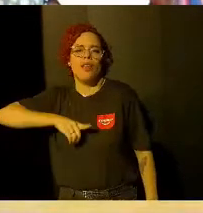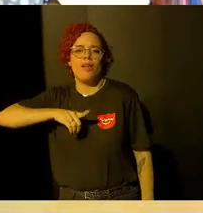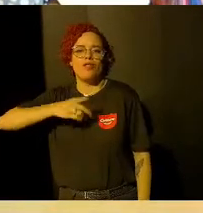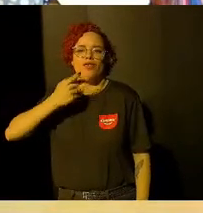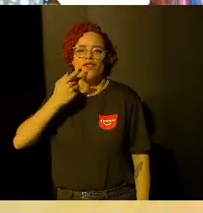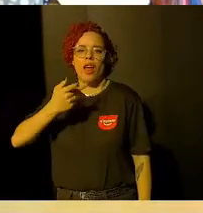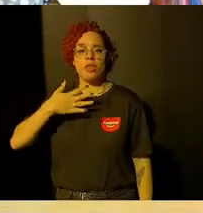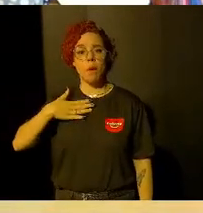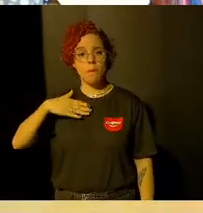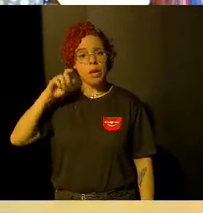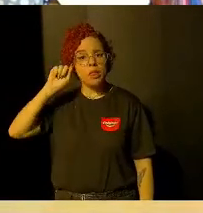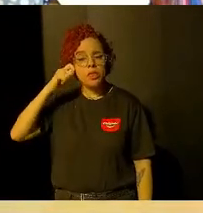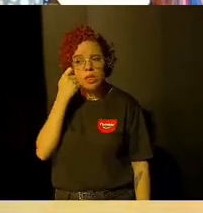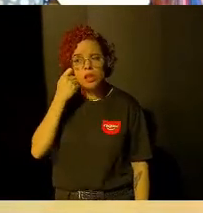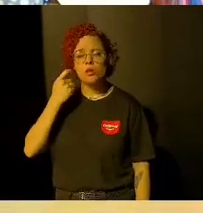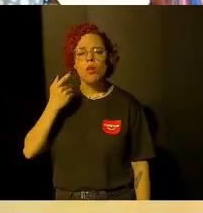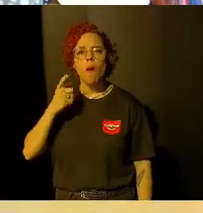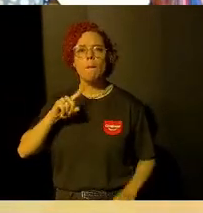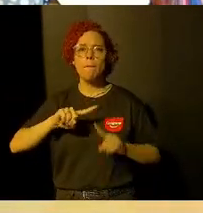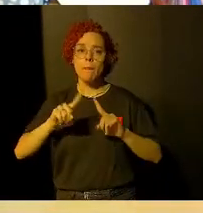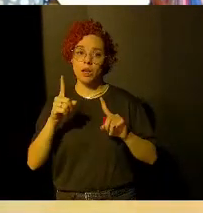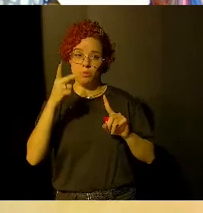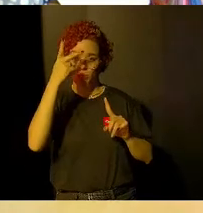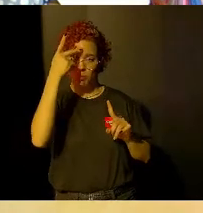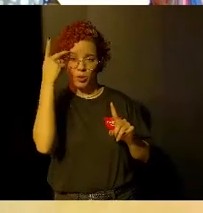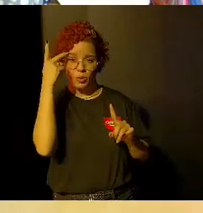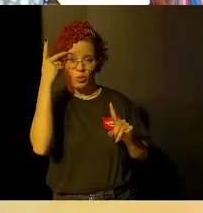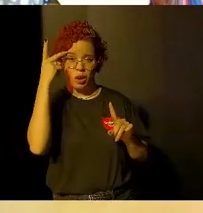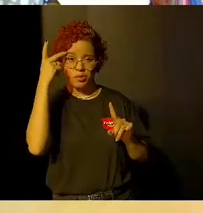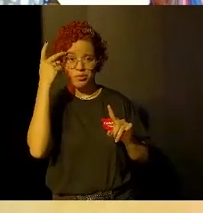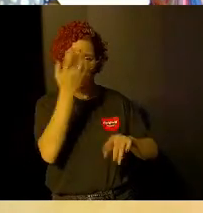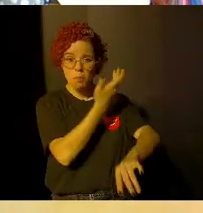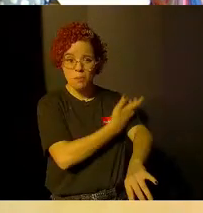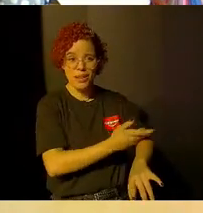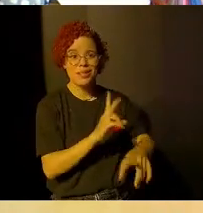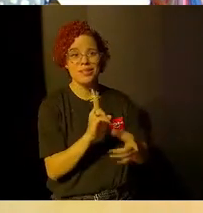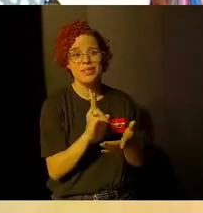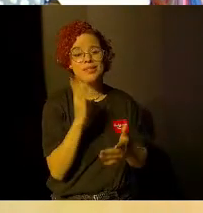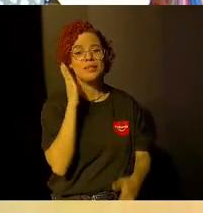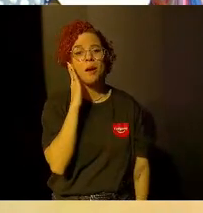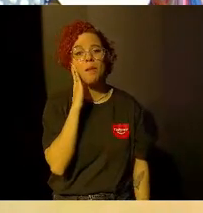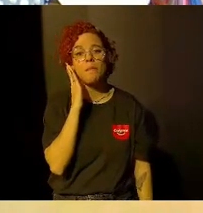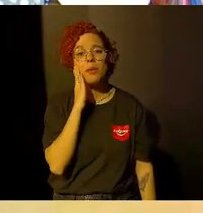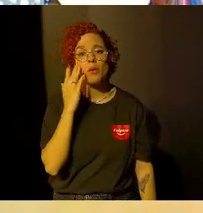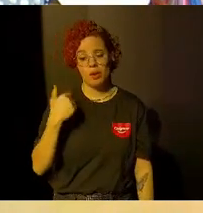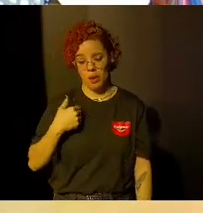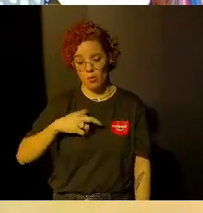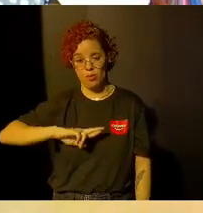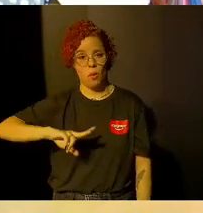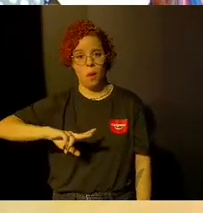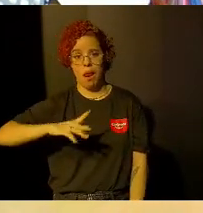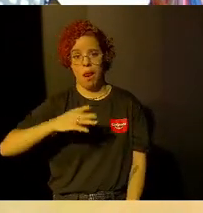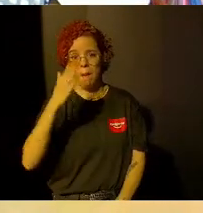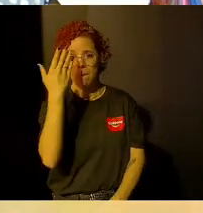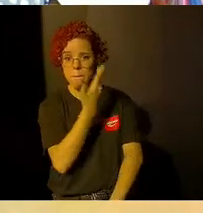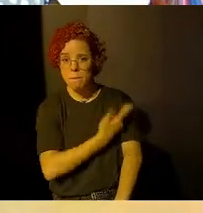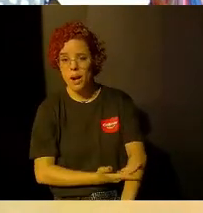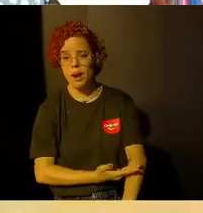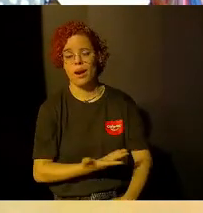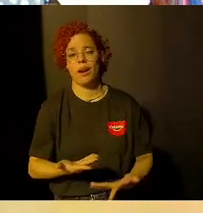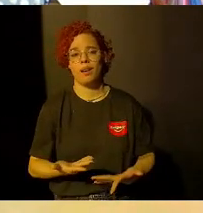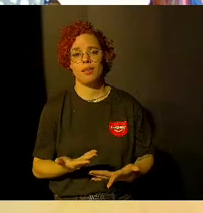porém as pessoas brancas sempre souberam que eu não sou branca então enfim a gente só precisa